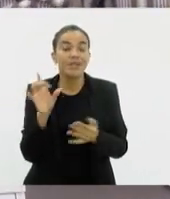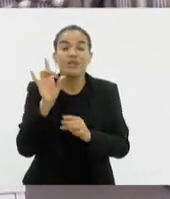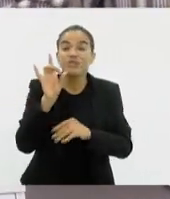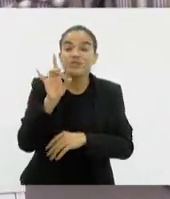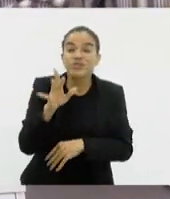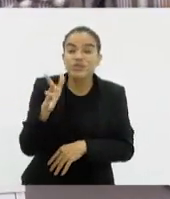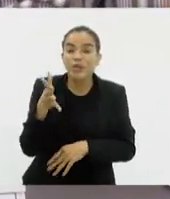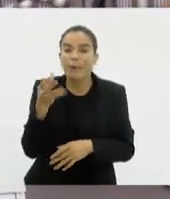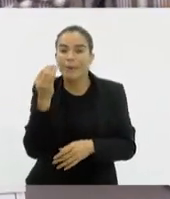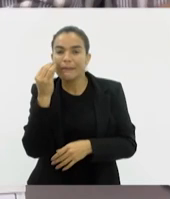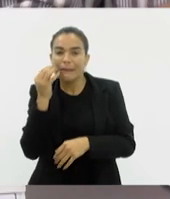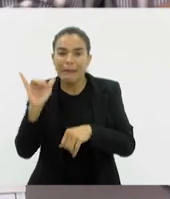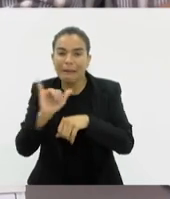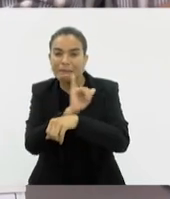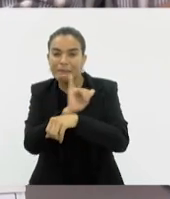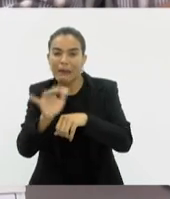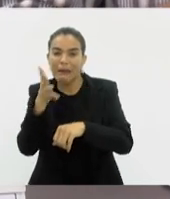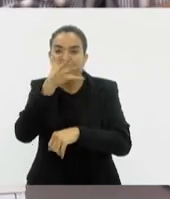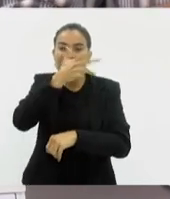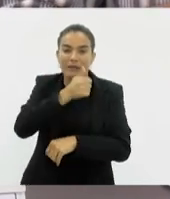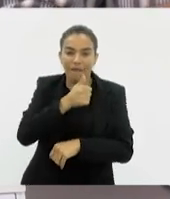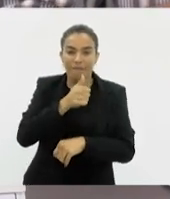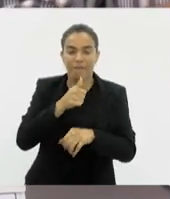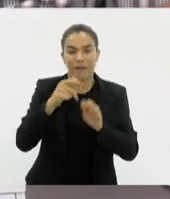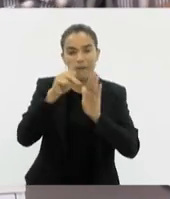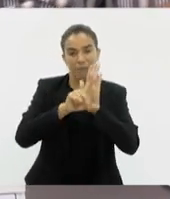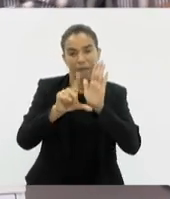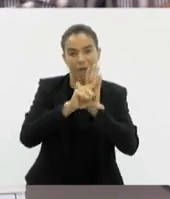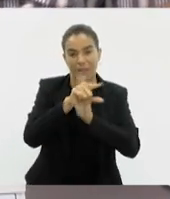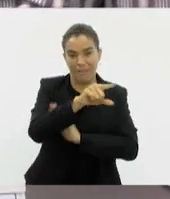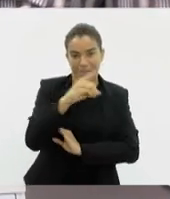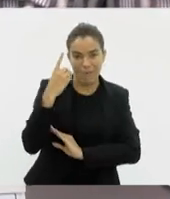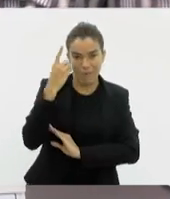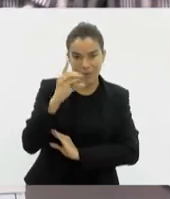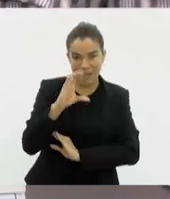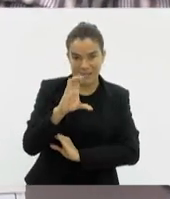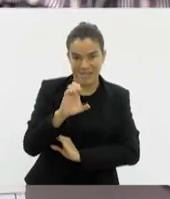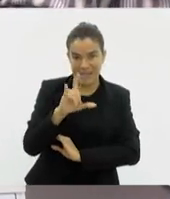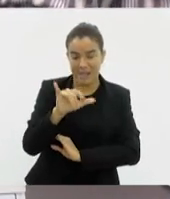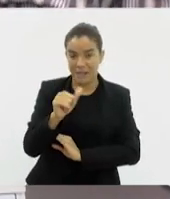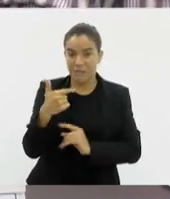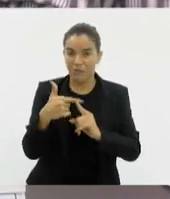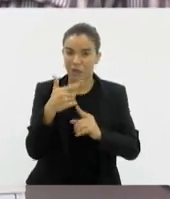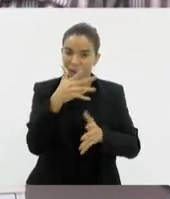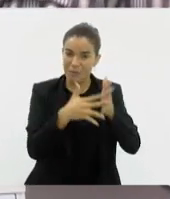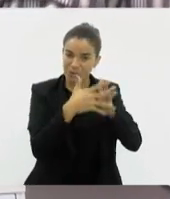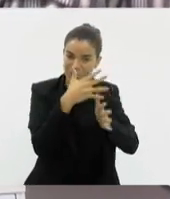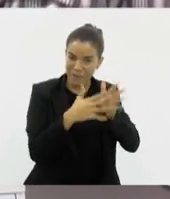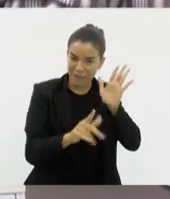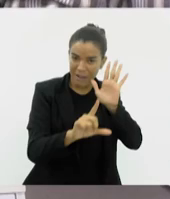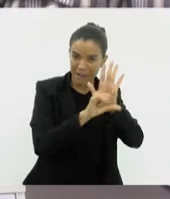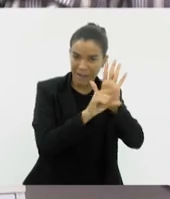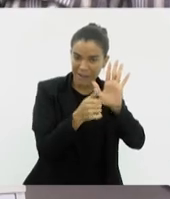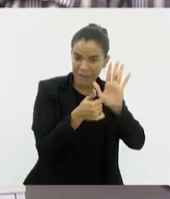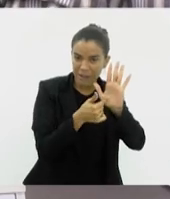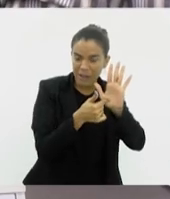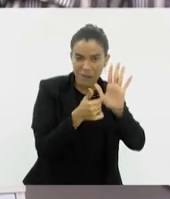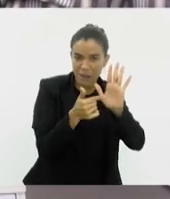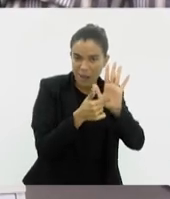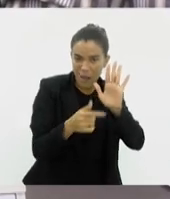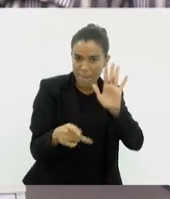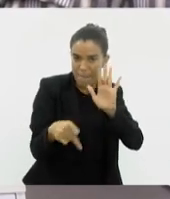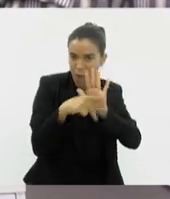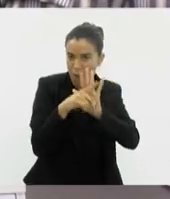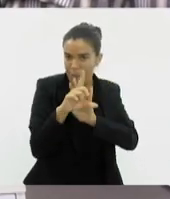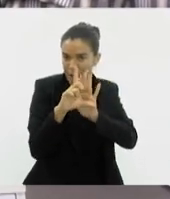salvar o projeto da deputada Célia Jordão, porque ele está dando prejudicabilidade por uma lei, mas essa lei é a lei que a deputada